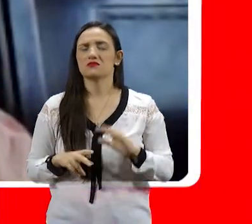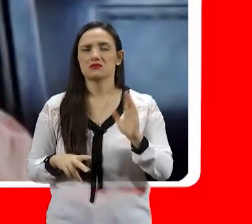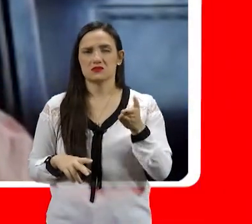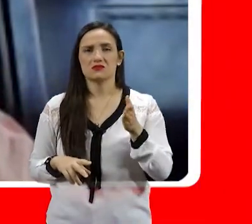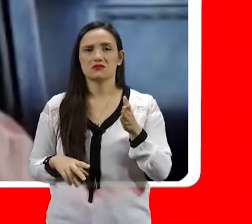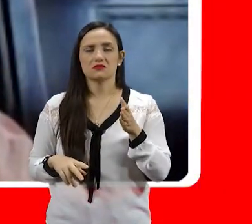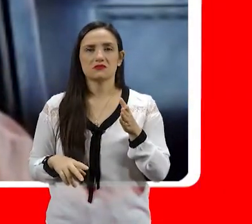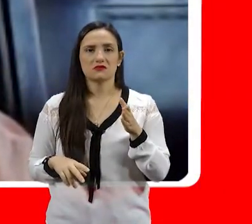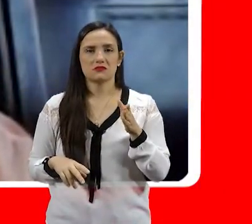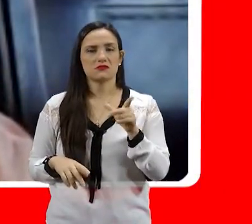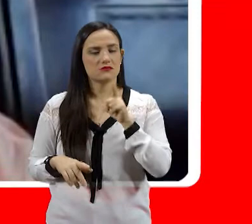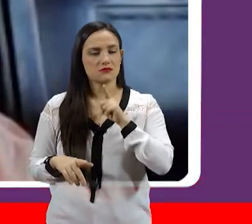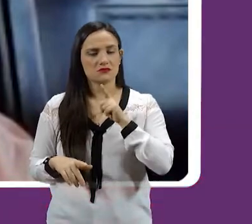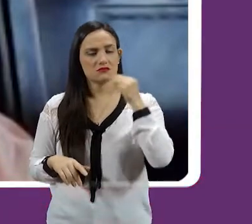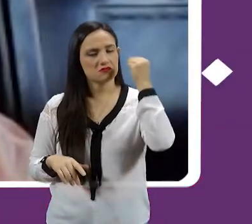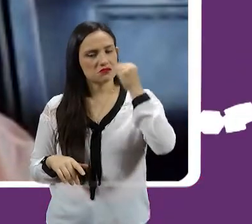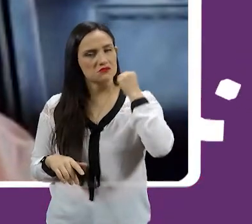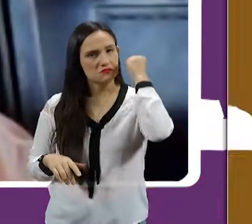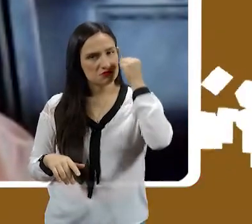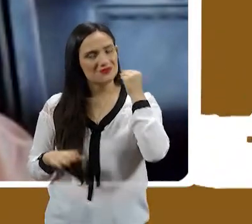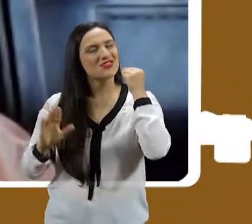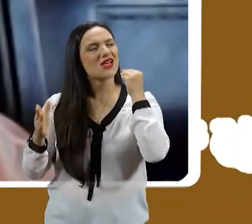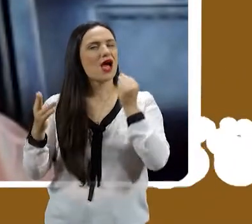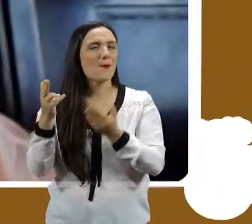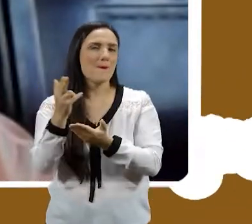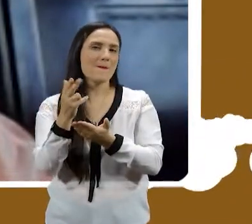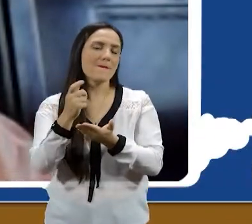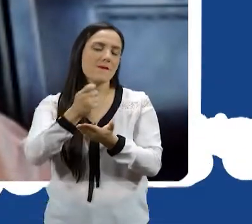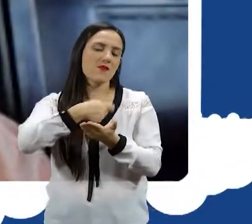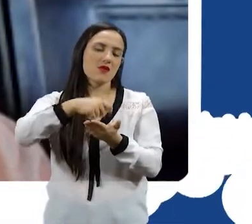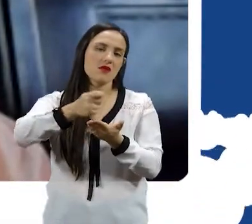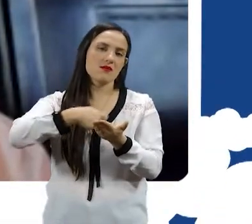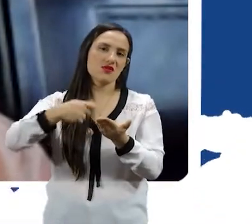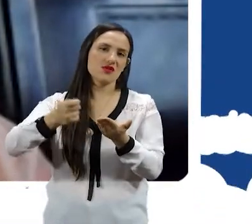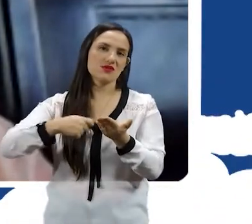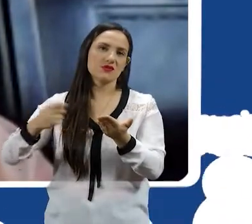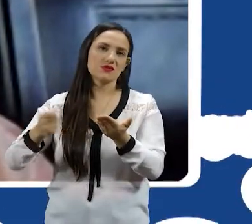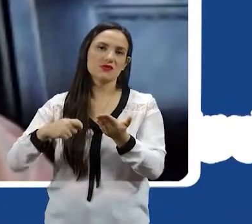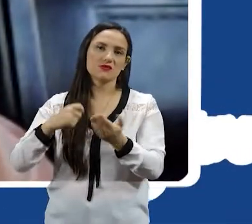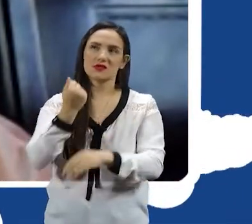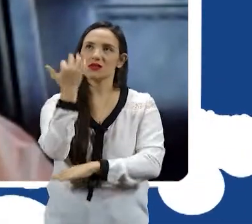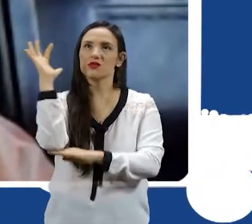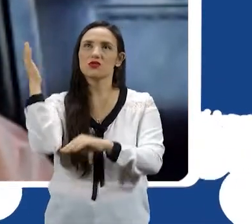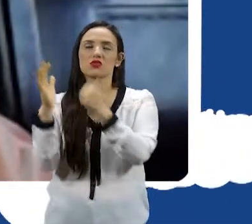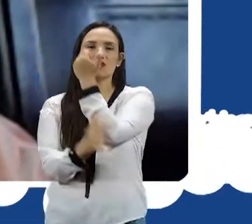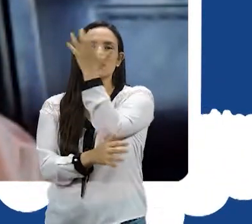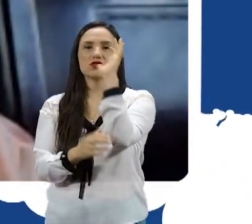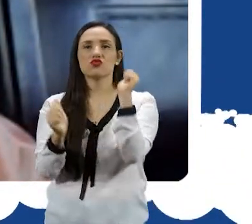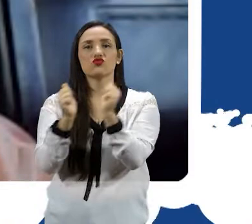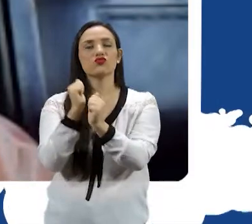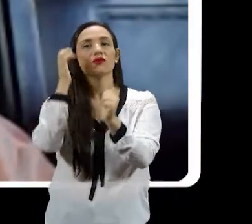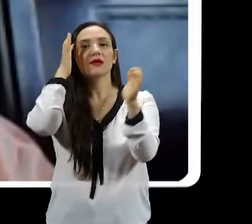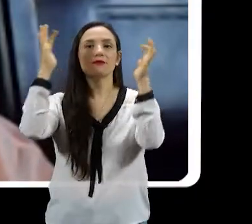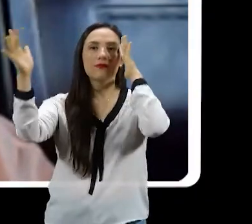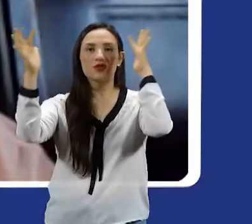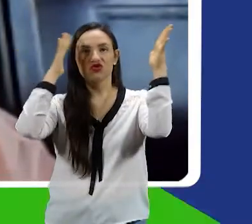já tinha assim, uma experiência de pintura da natureza imaginária.